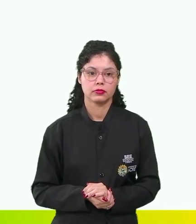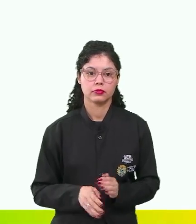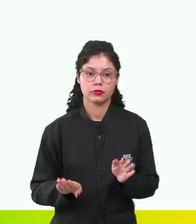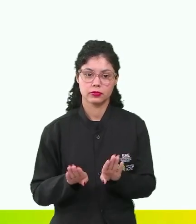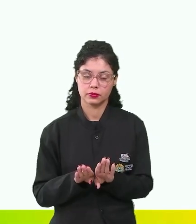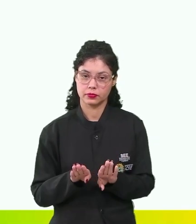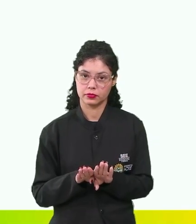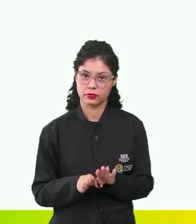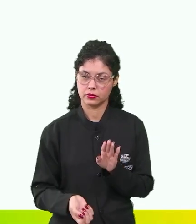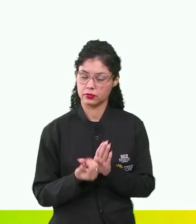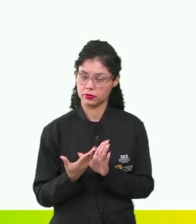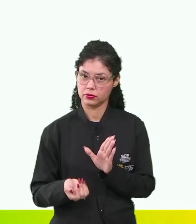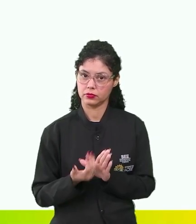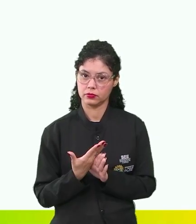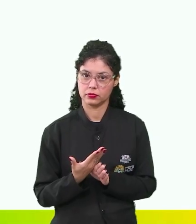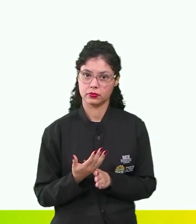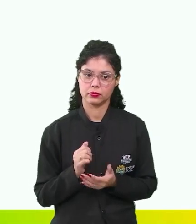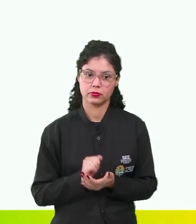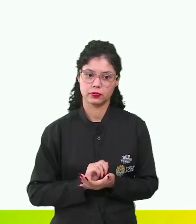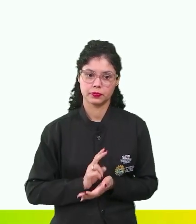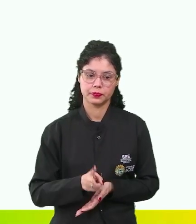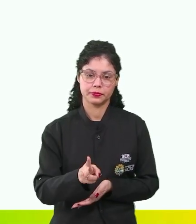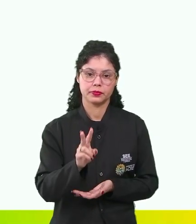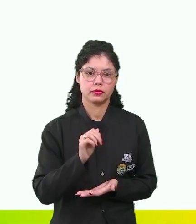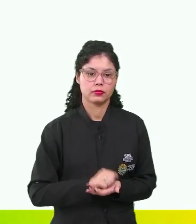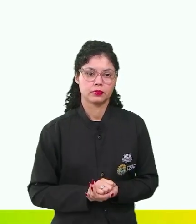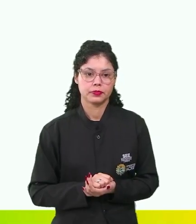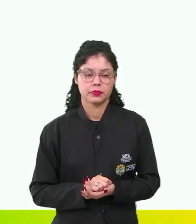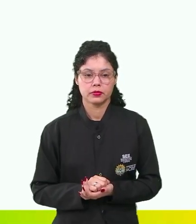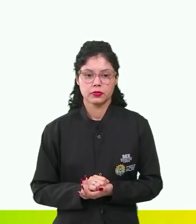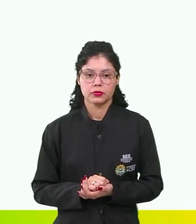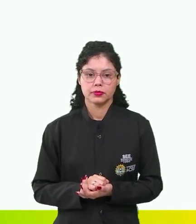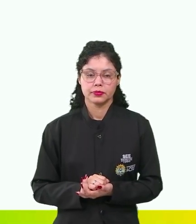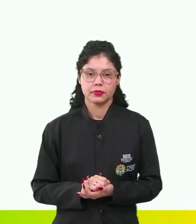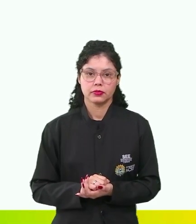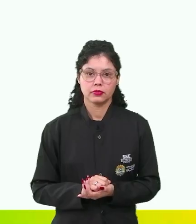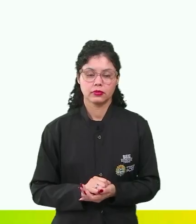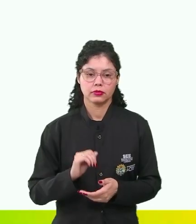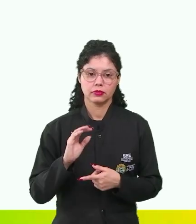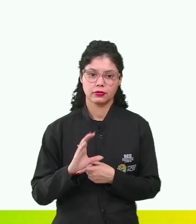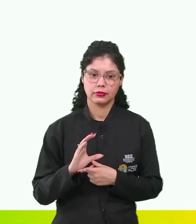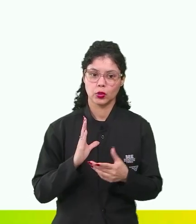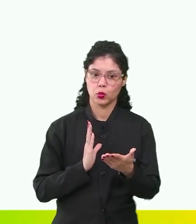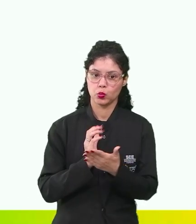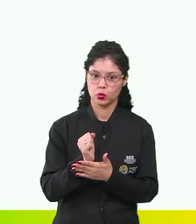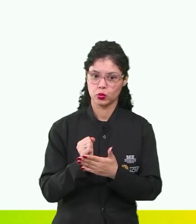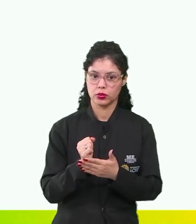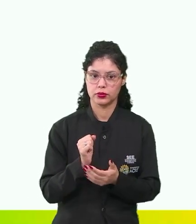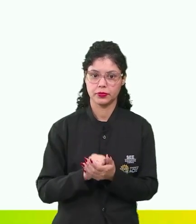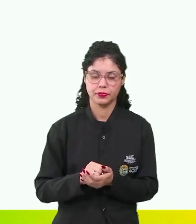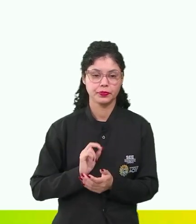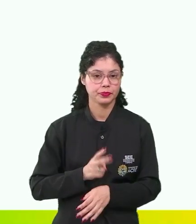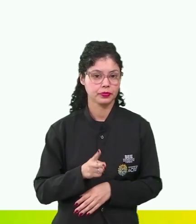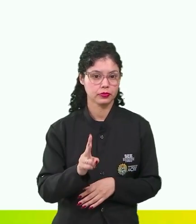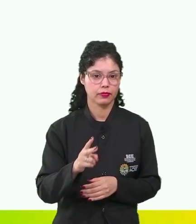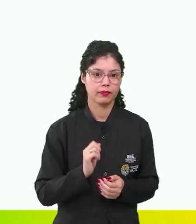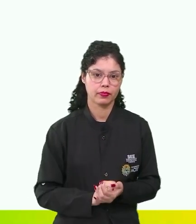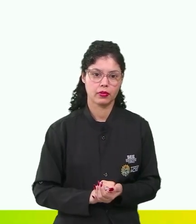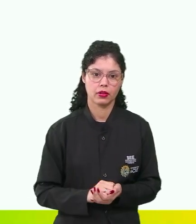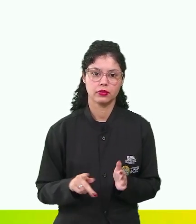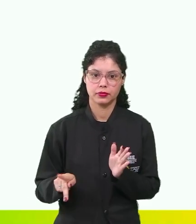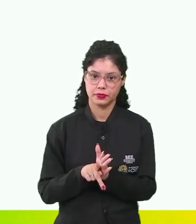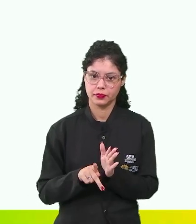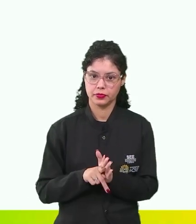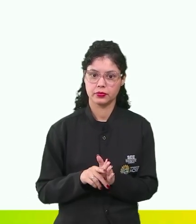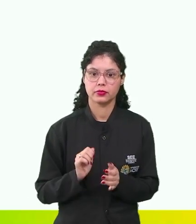quer dizer produzir de forma autêntica, é isso mesmo? Letra C. A busca incessante por bens